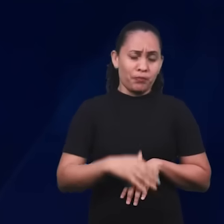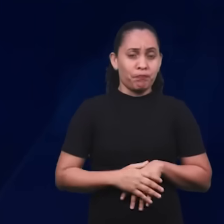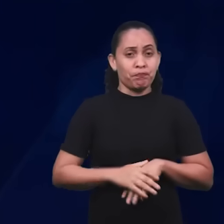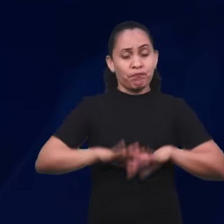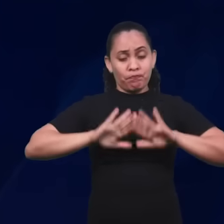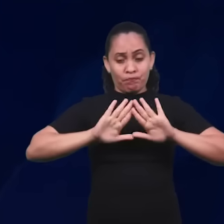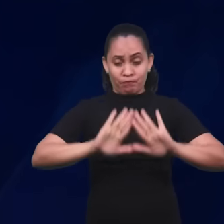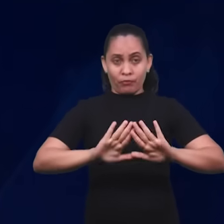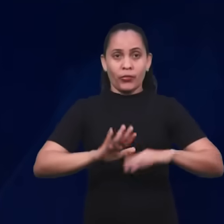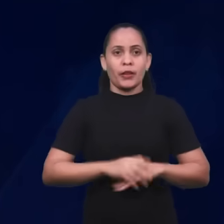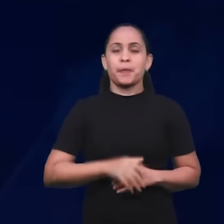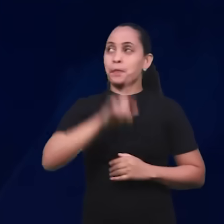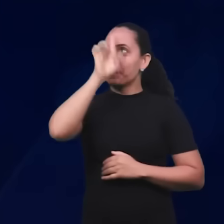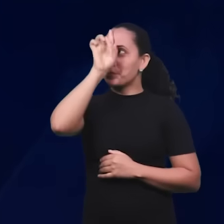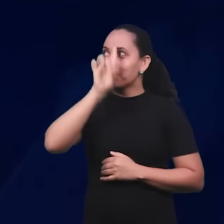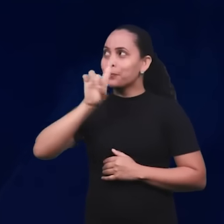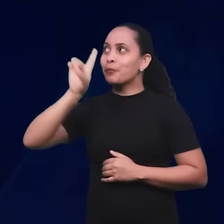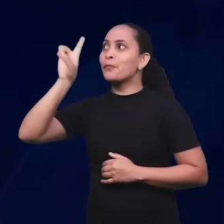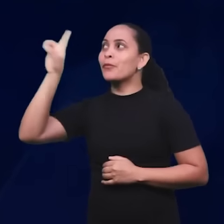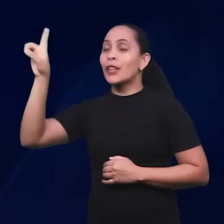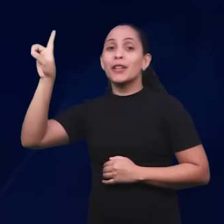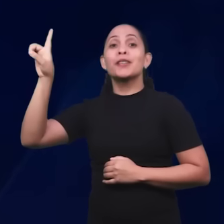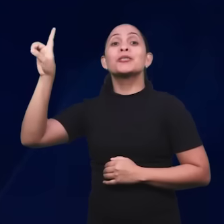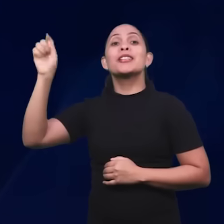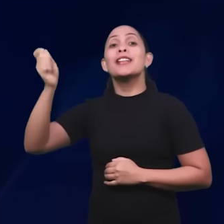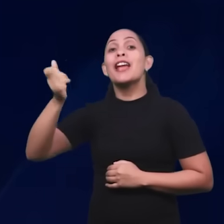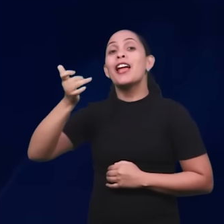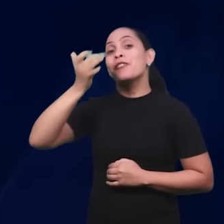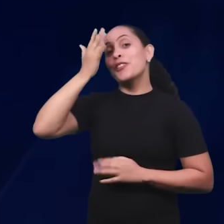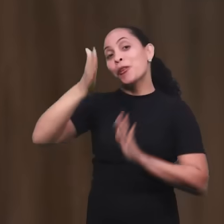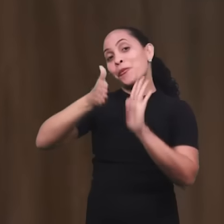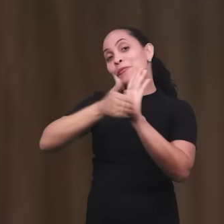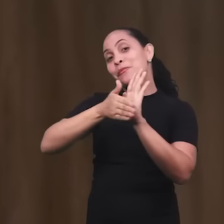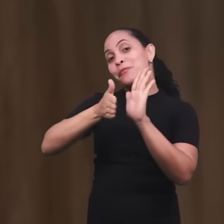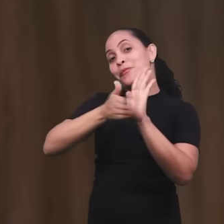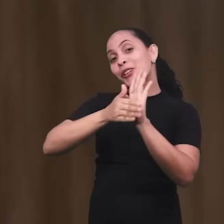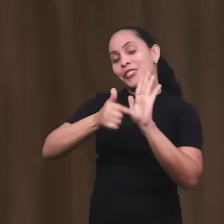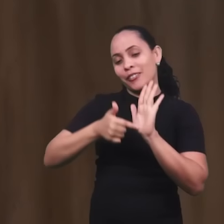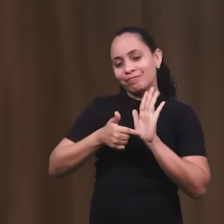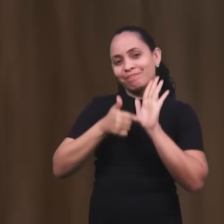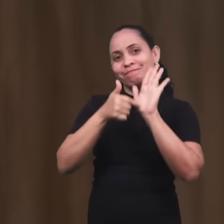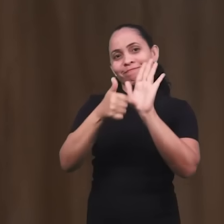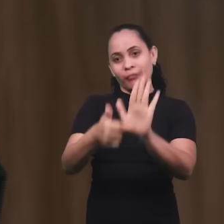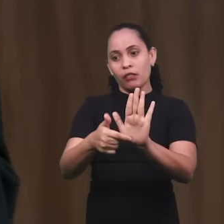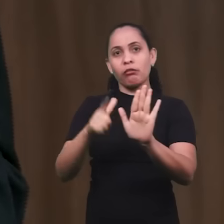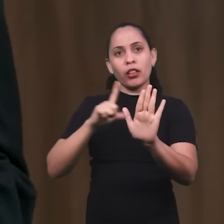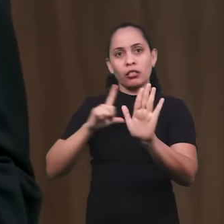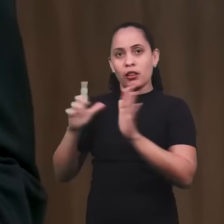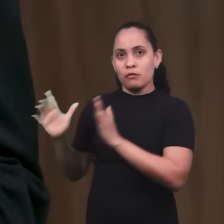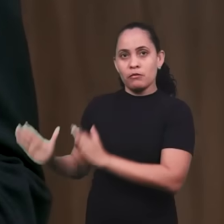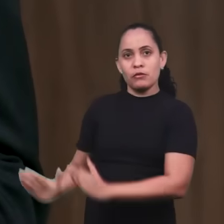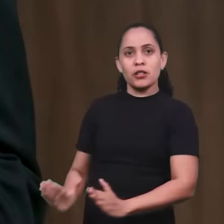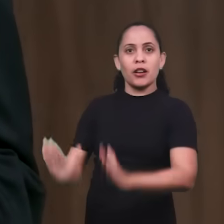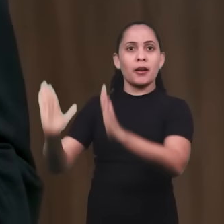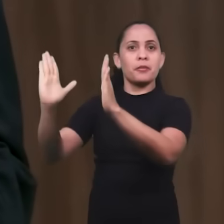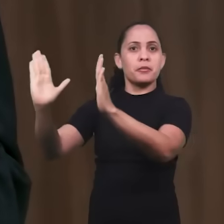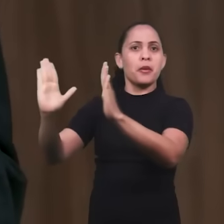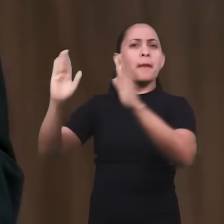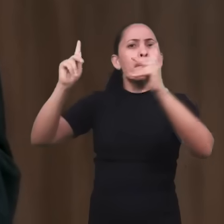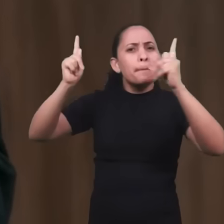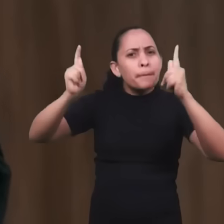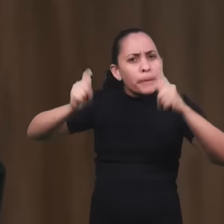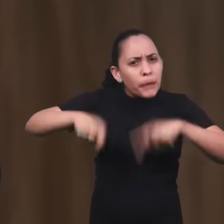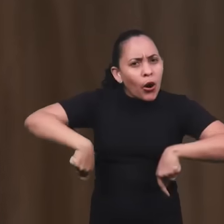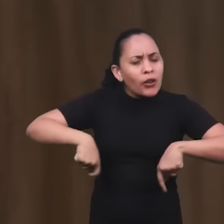Mas Deus traz para o homem um projeto que possa mostrar a ele um caminho na qual ele